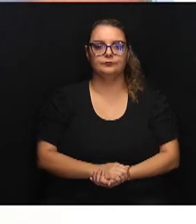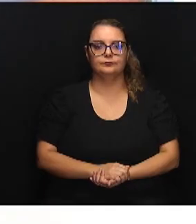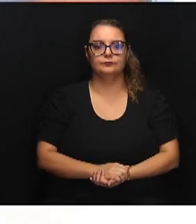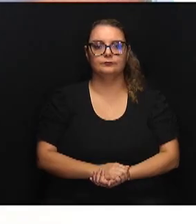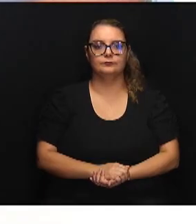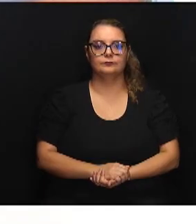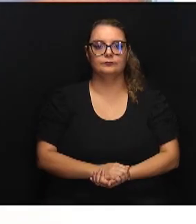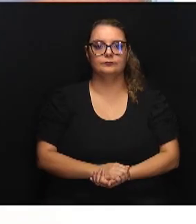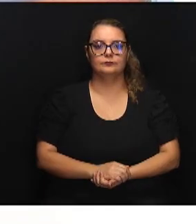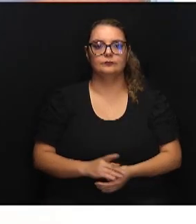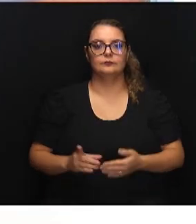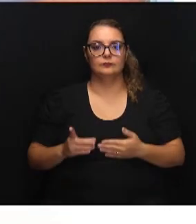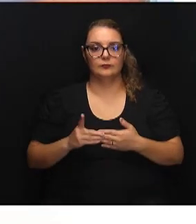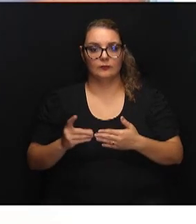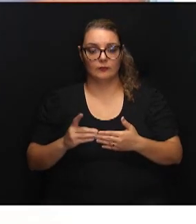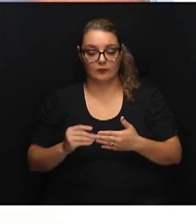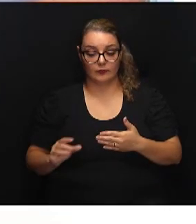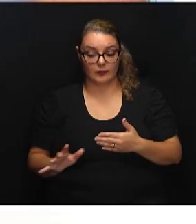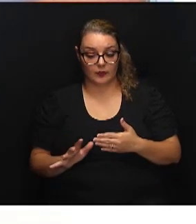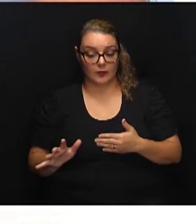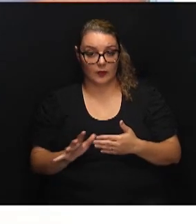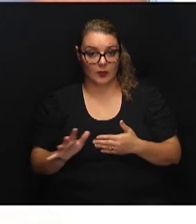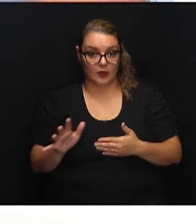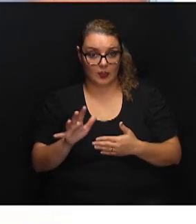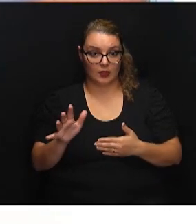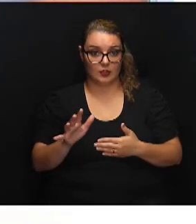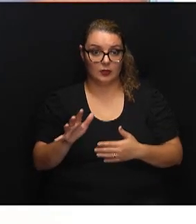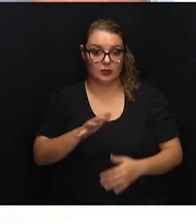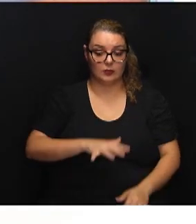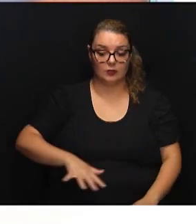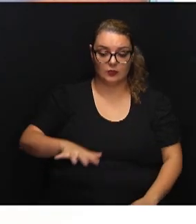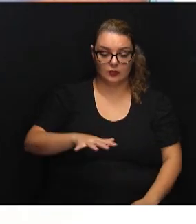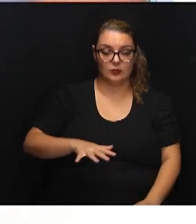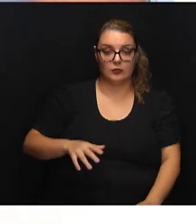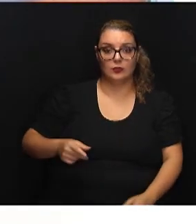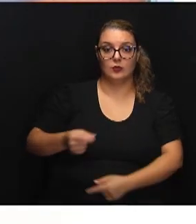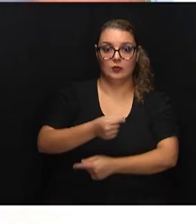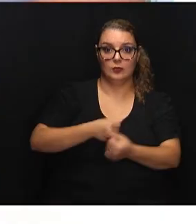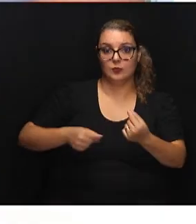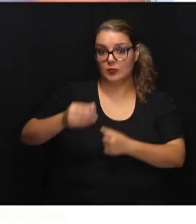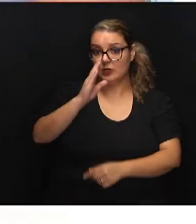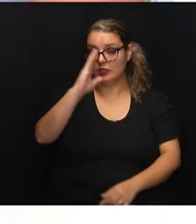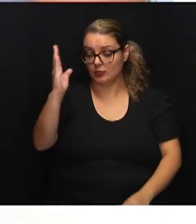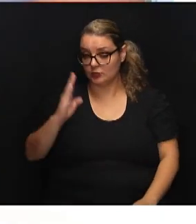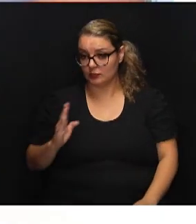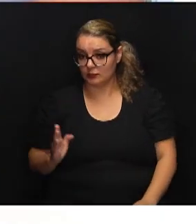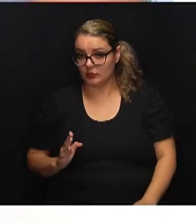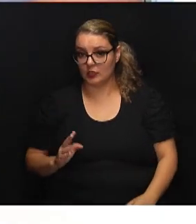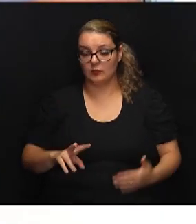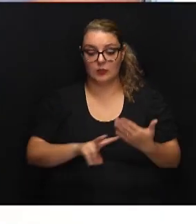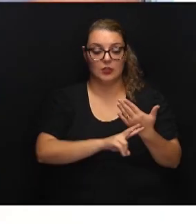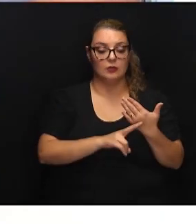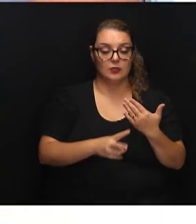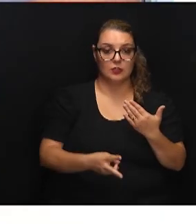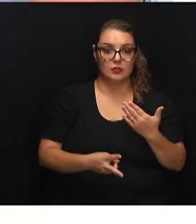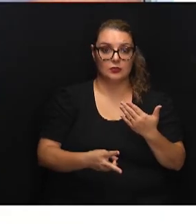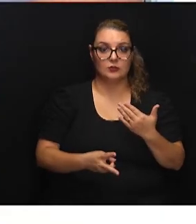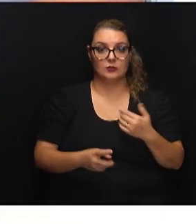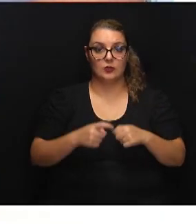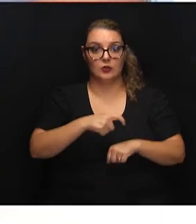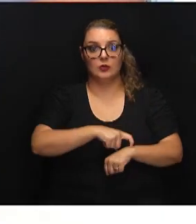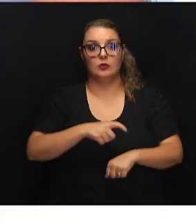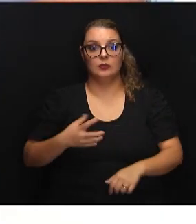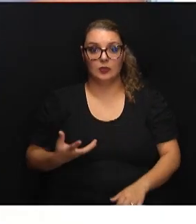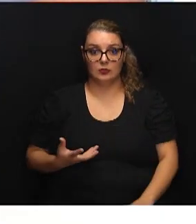O aumento do preço do dólar no mercado brasileiro, ele reflete um cenário em que